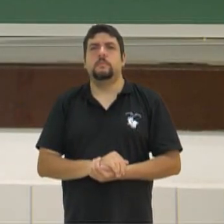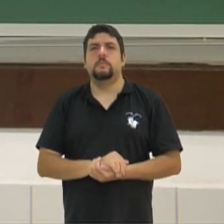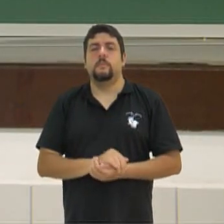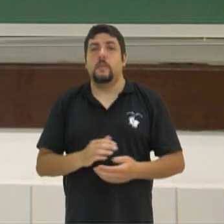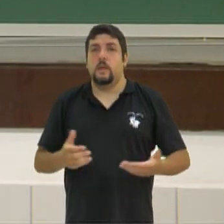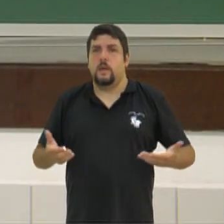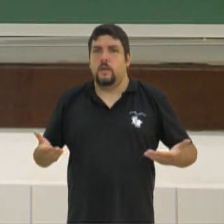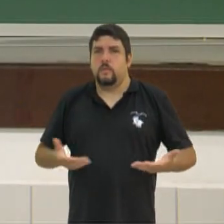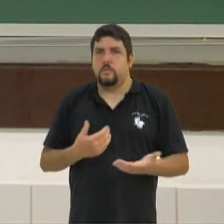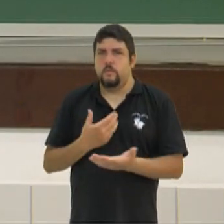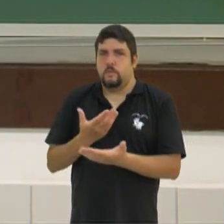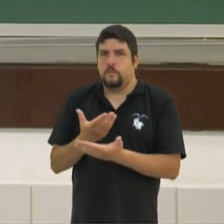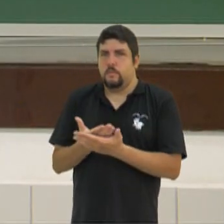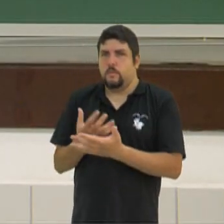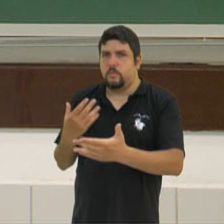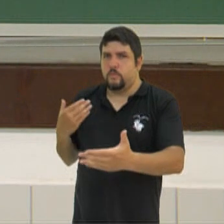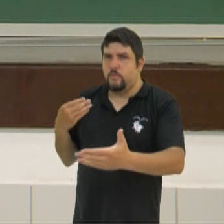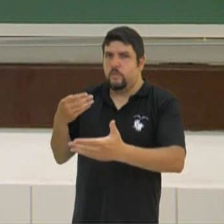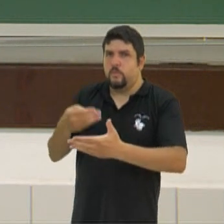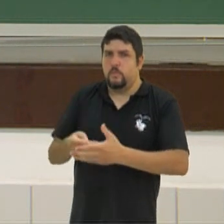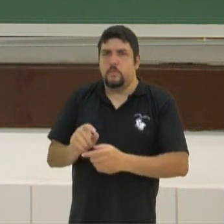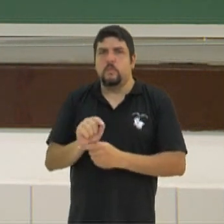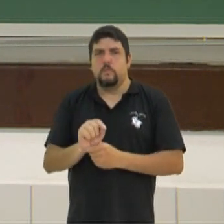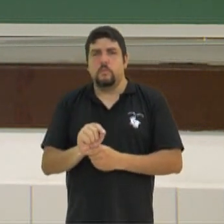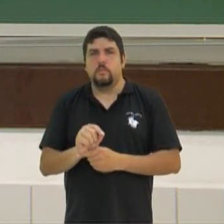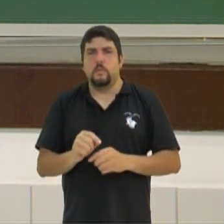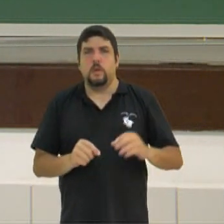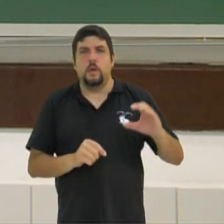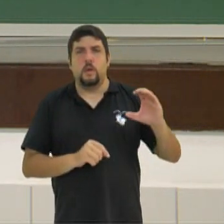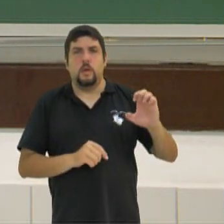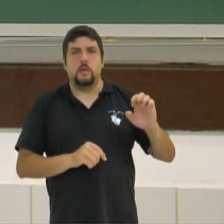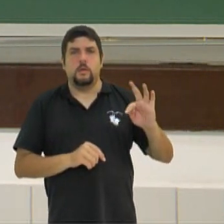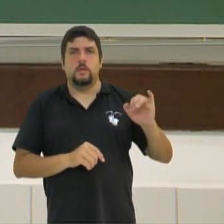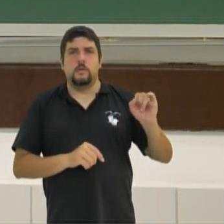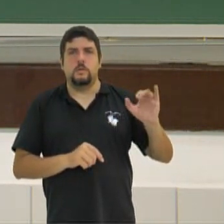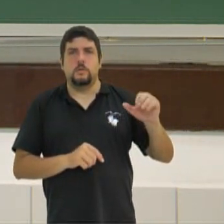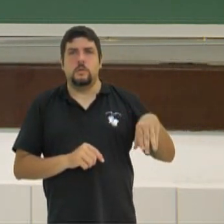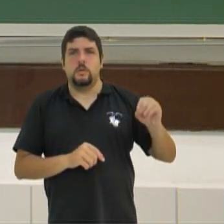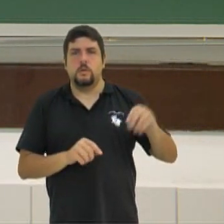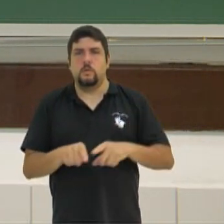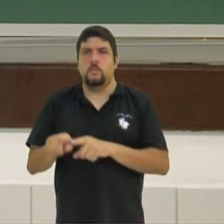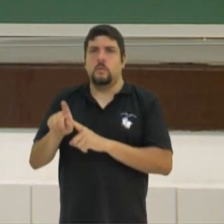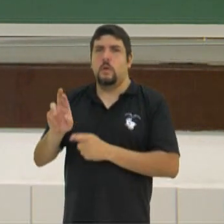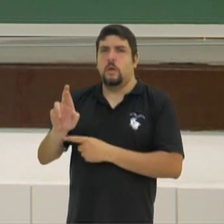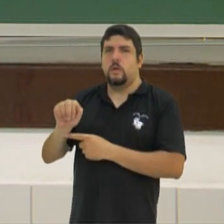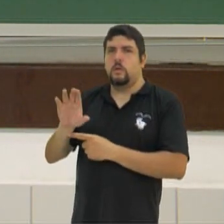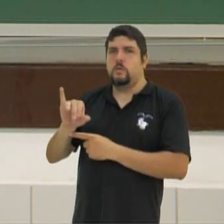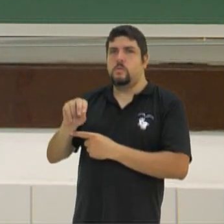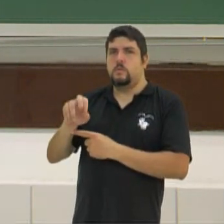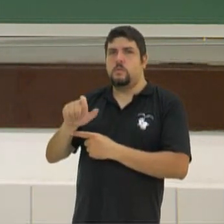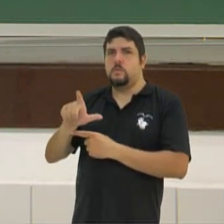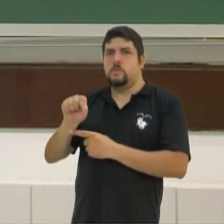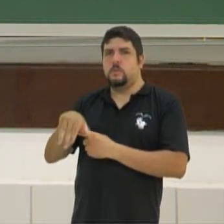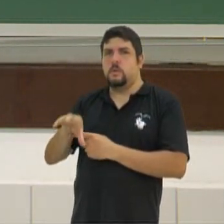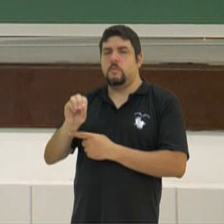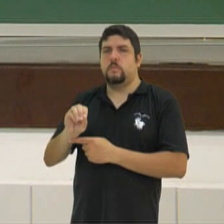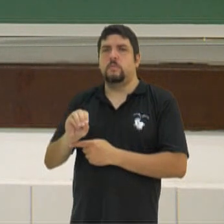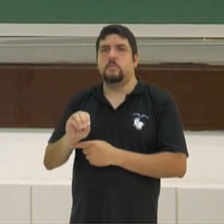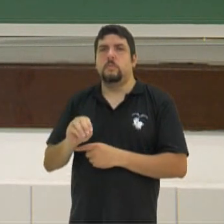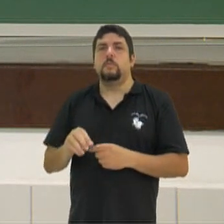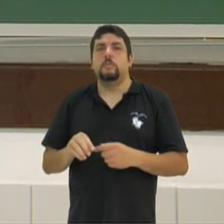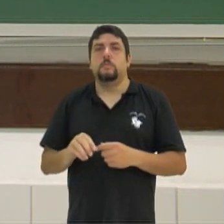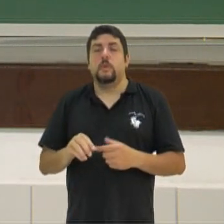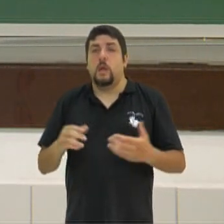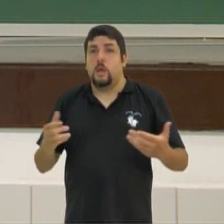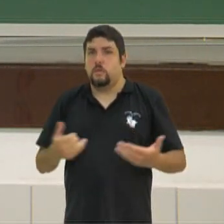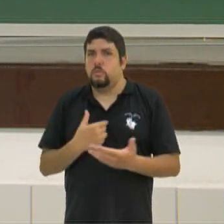hoje a gente viu aí a diferença entre ceticismo e racionalismo, compreendemos por que que Descartes não é um filósofo cético, apesar